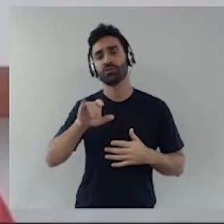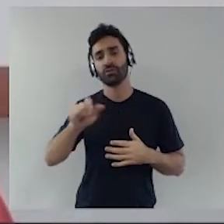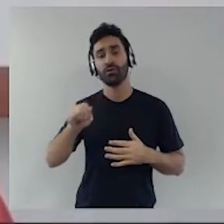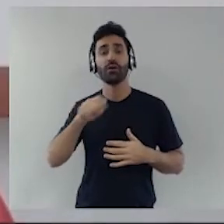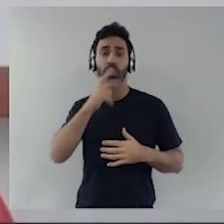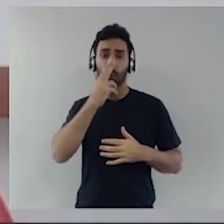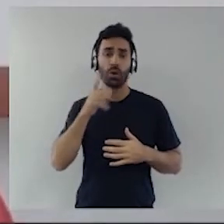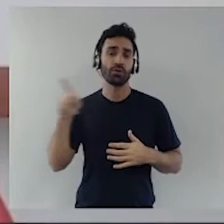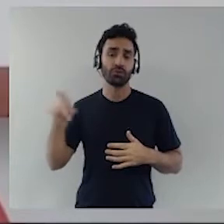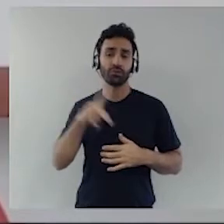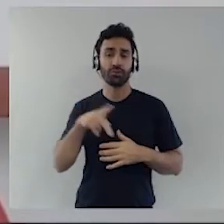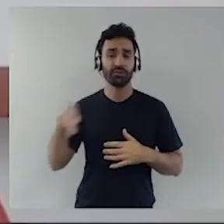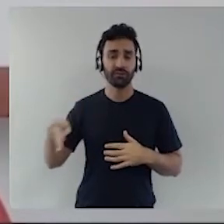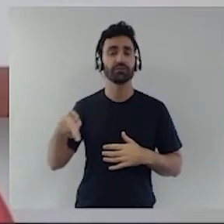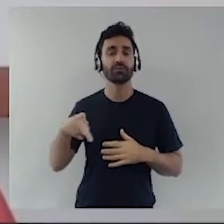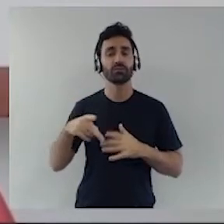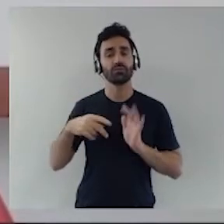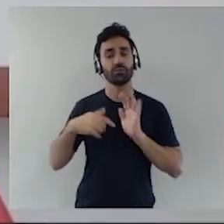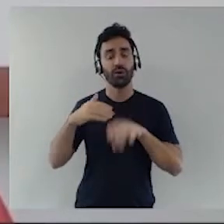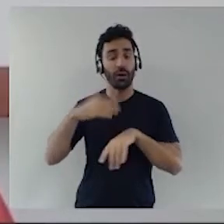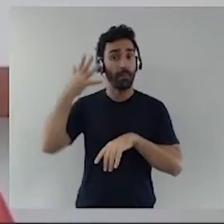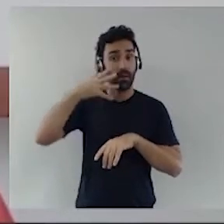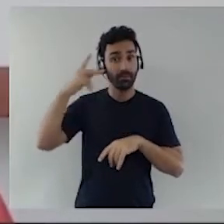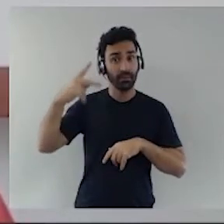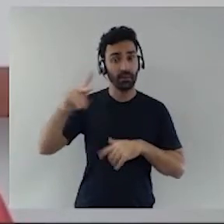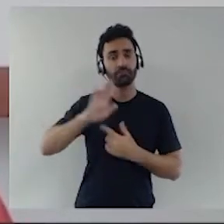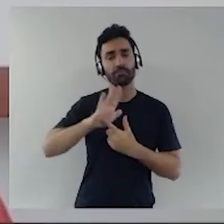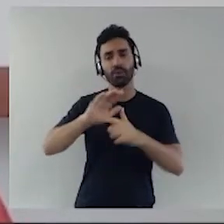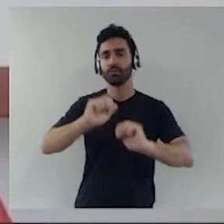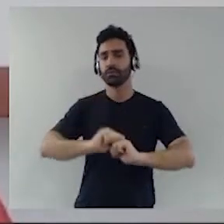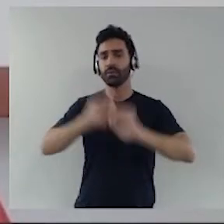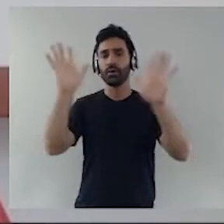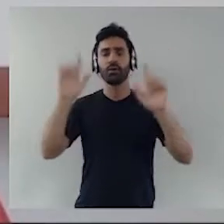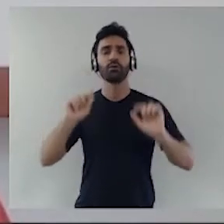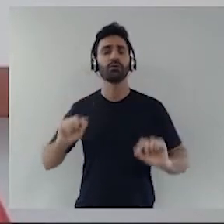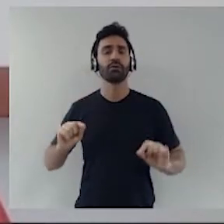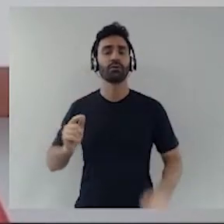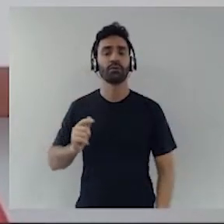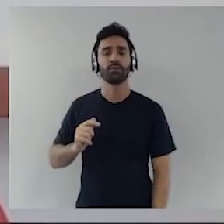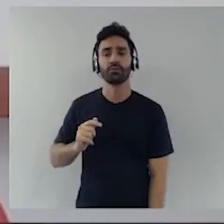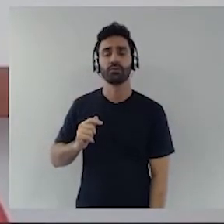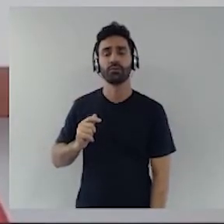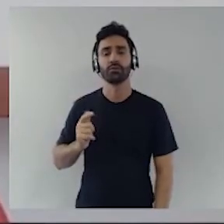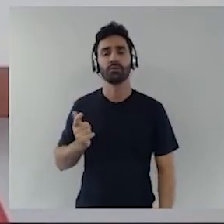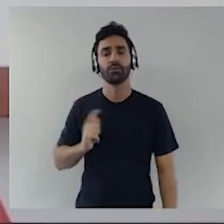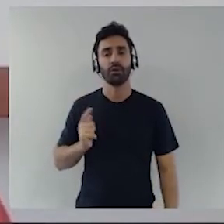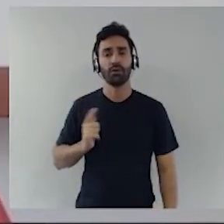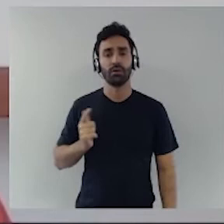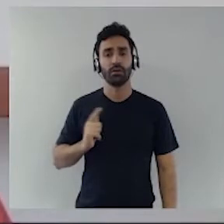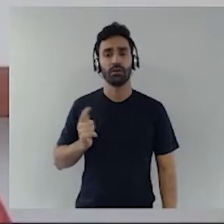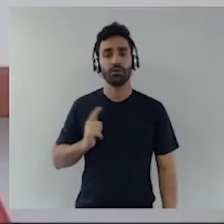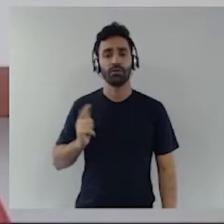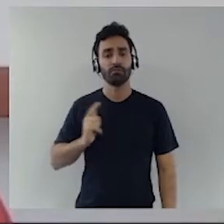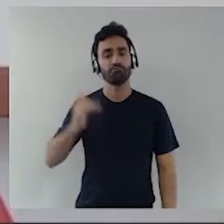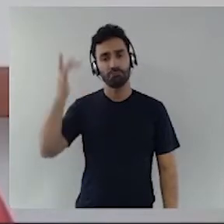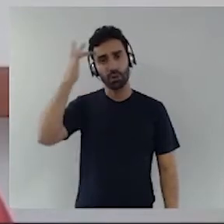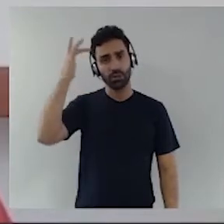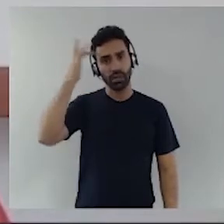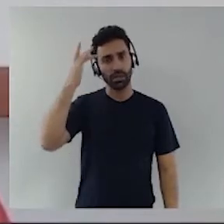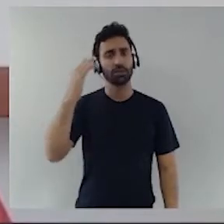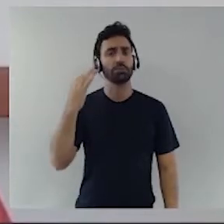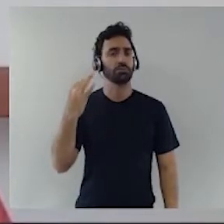que a palestra do professor mas ao deixar muito claro que é temos aqui uma modernidade